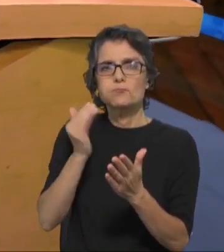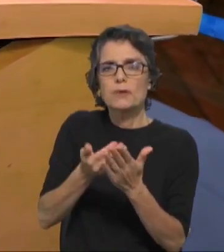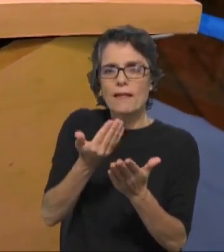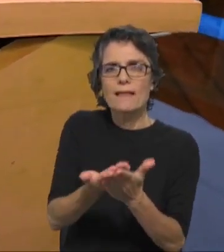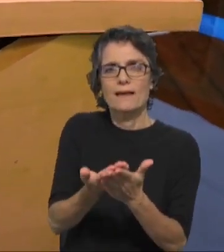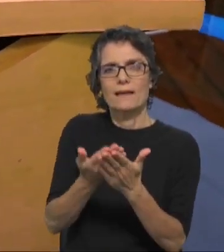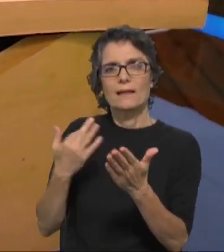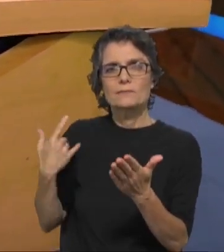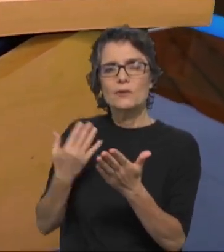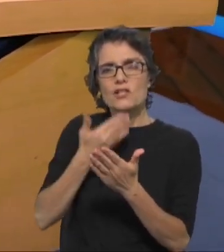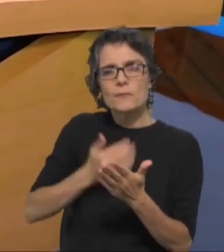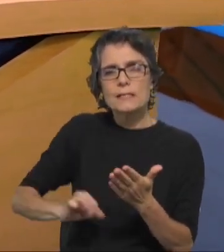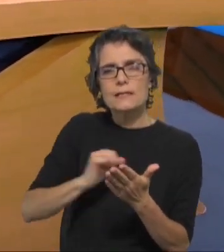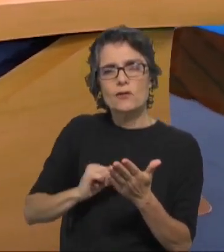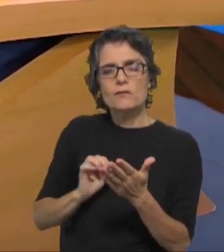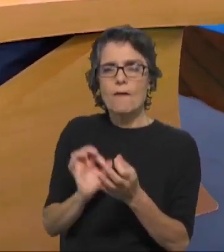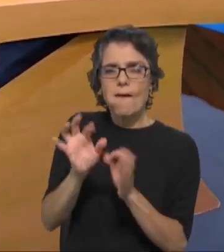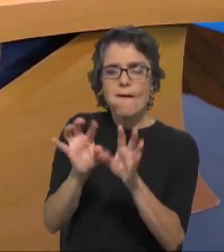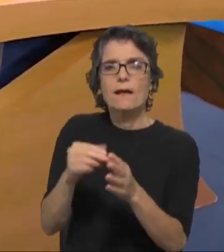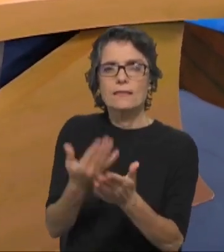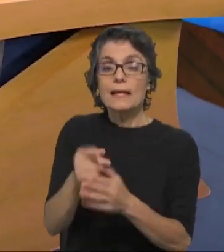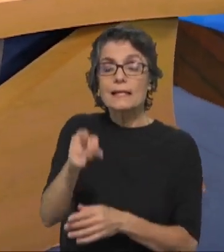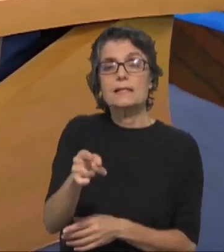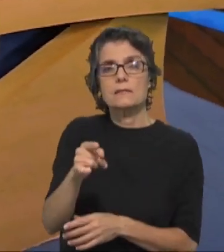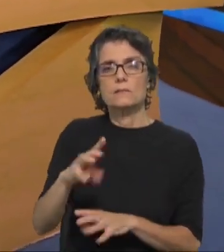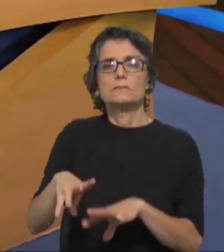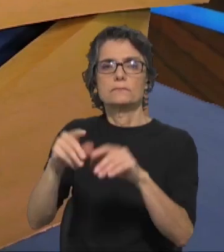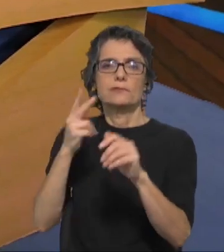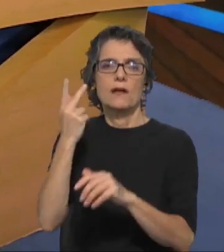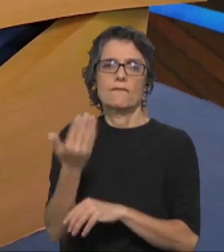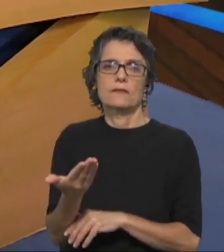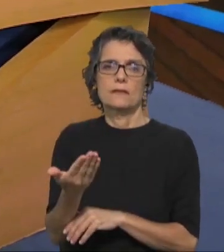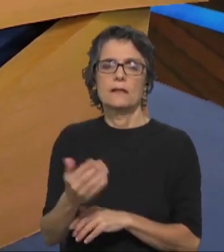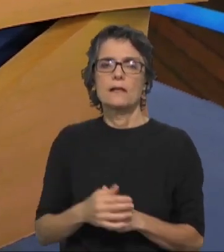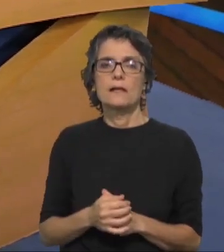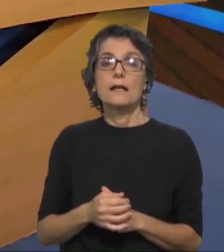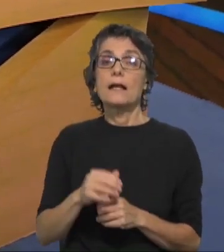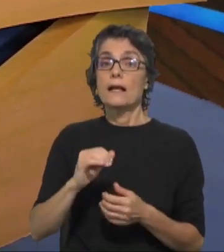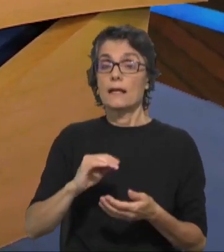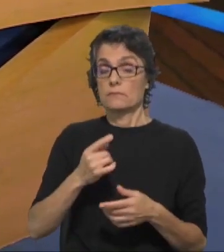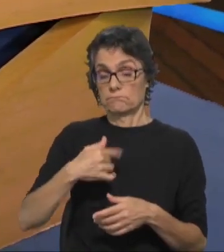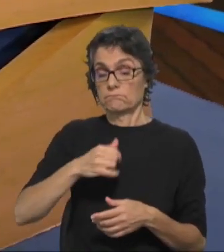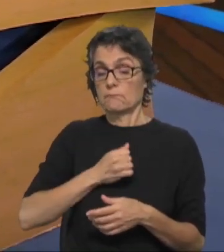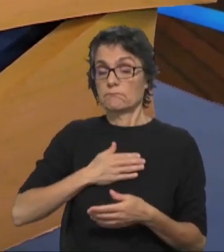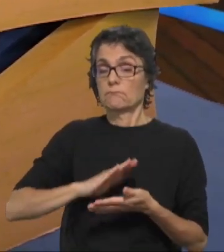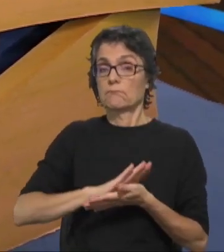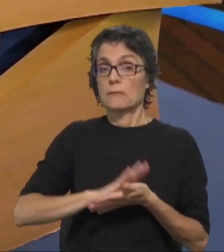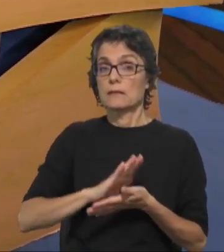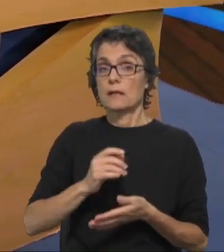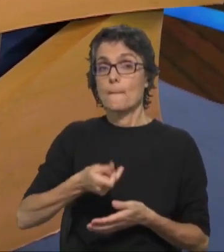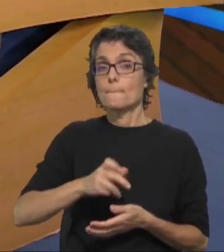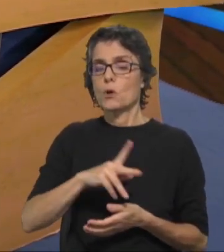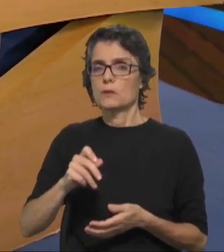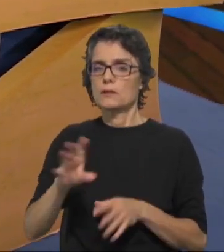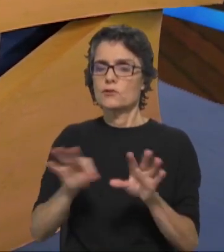fruto conhecereis a árvore. Por isso parece-me que a Paulinas tem escolhido autores excelentes, obras excelentes e,